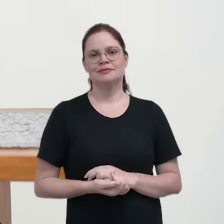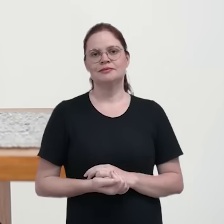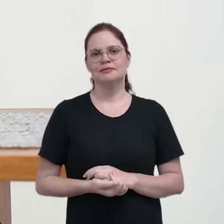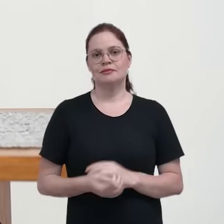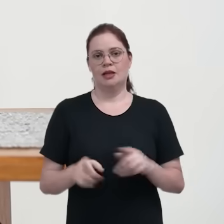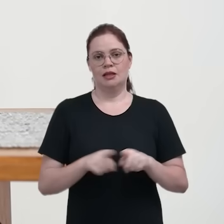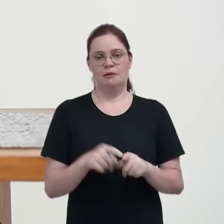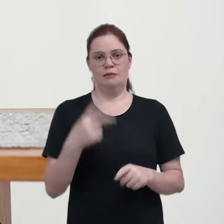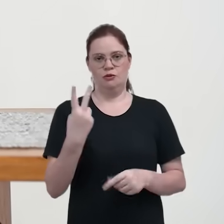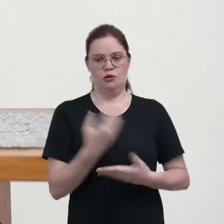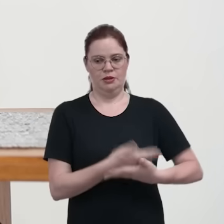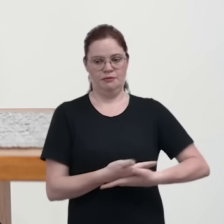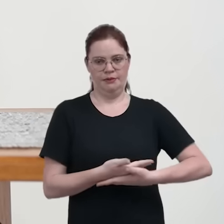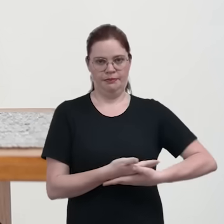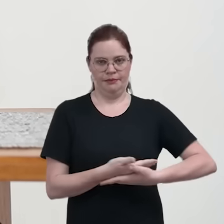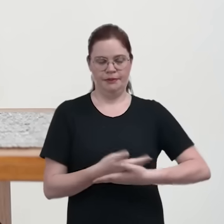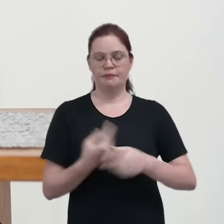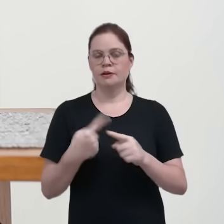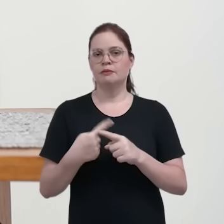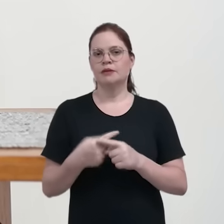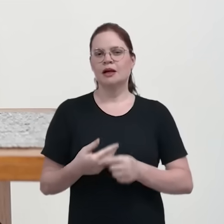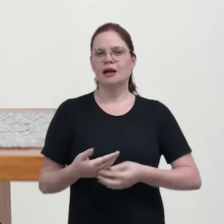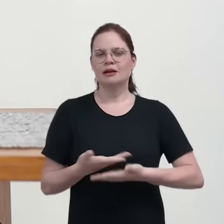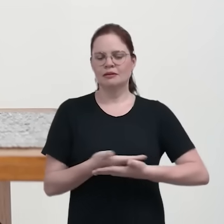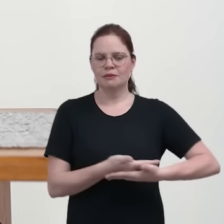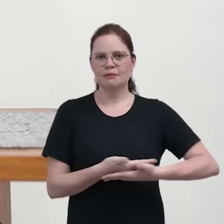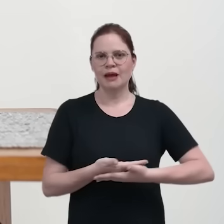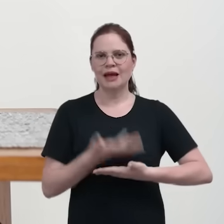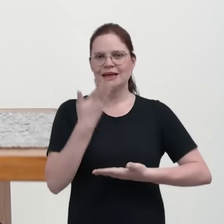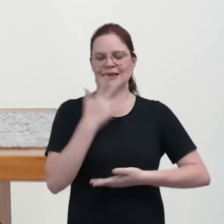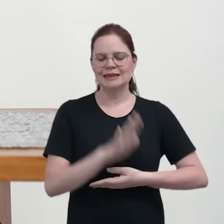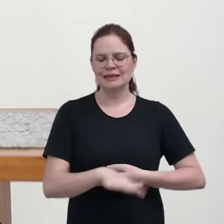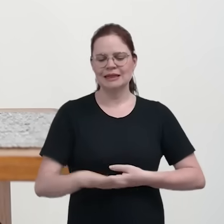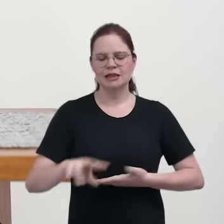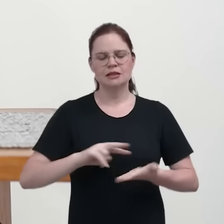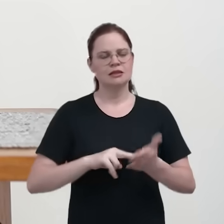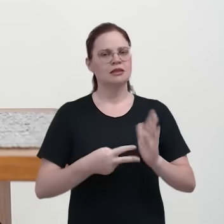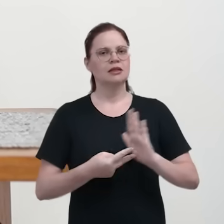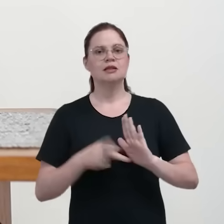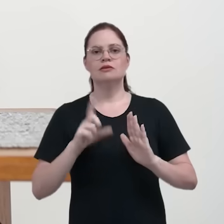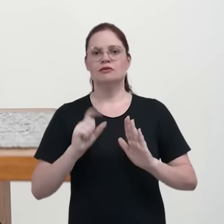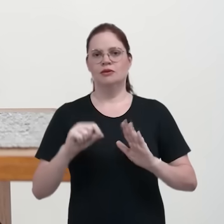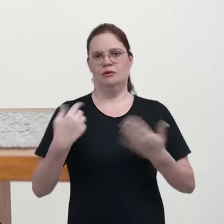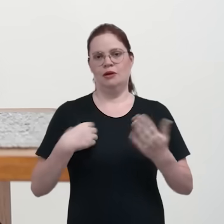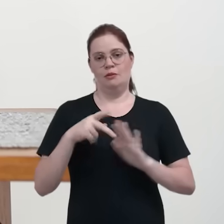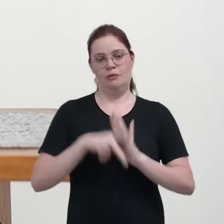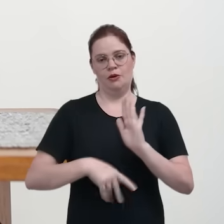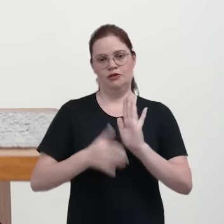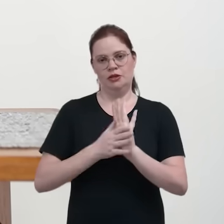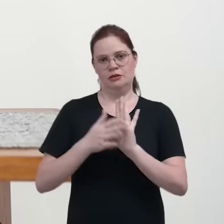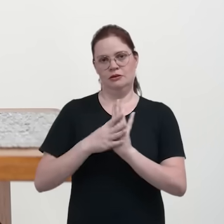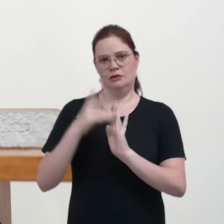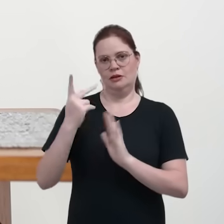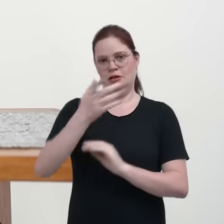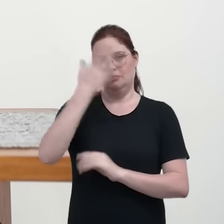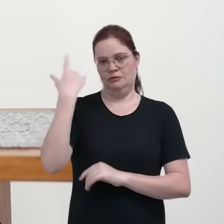e as duas crianças, a criança sempre fala da obra do Espírito